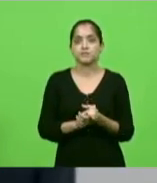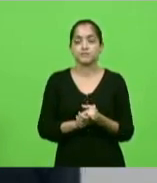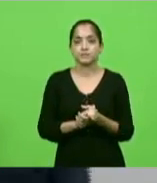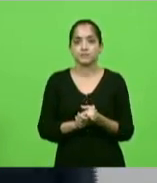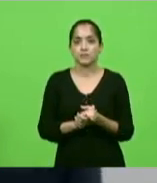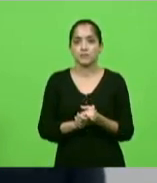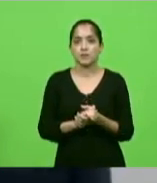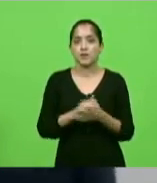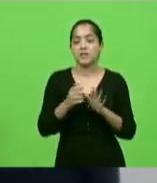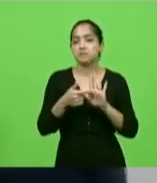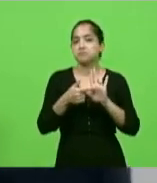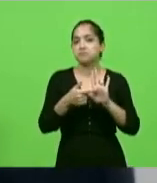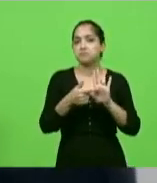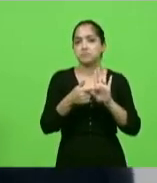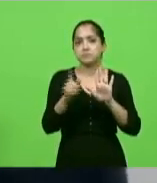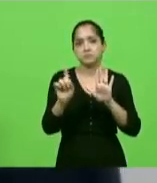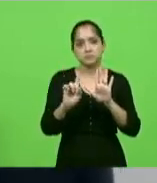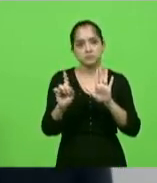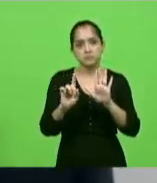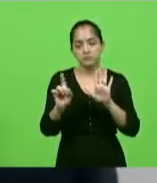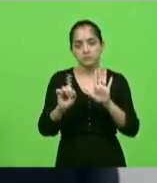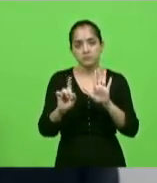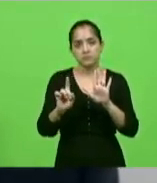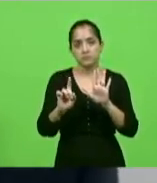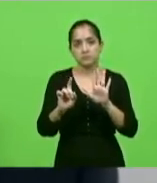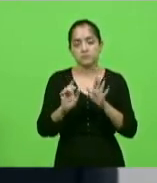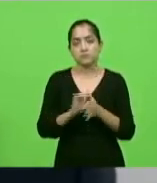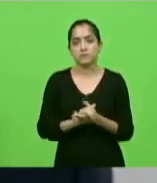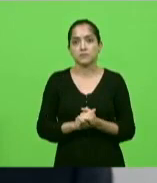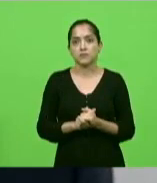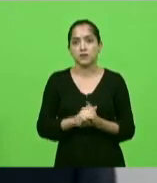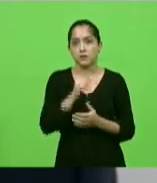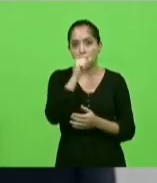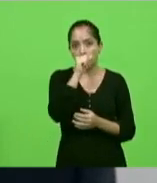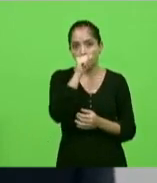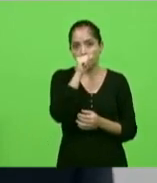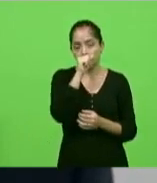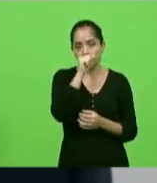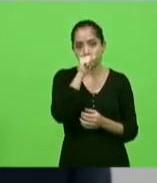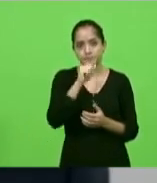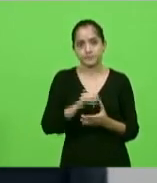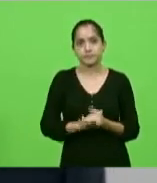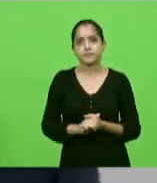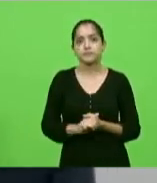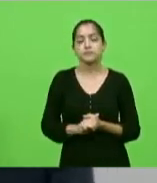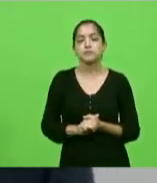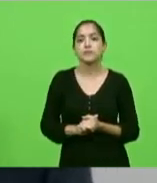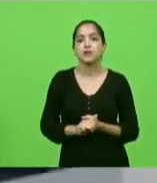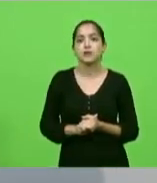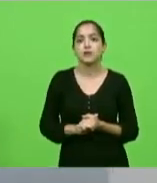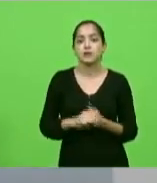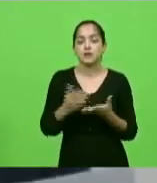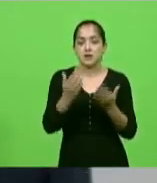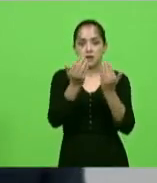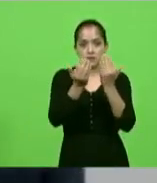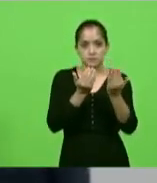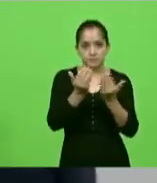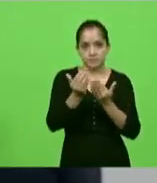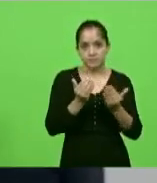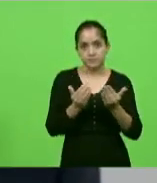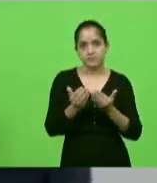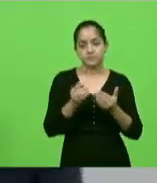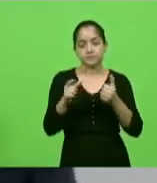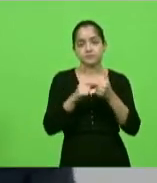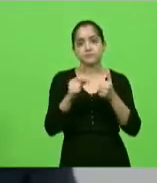expressa disposição nesse sentido. Também o faço, analisando o artigo